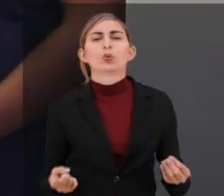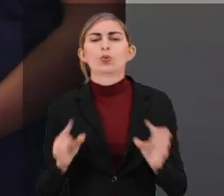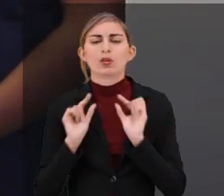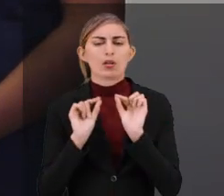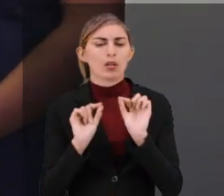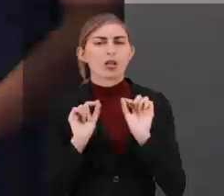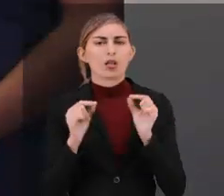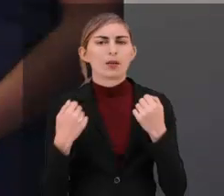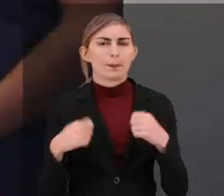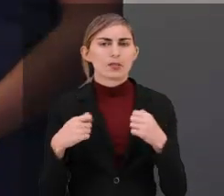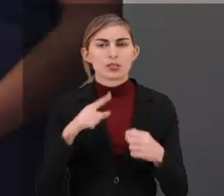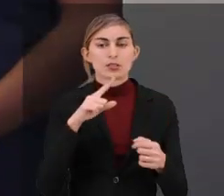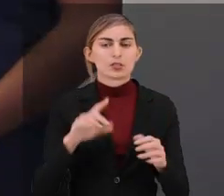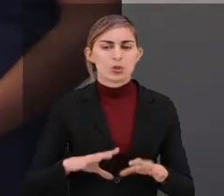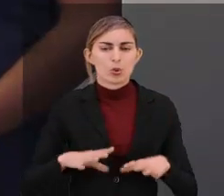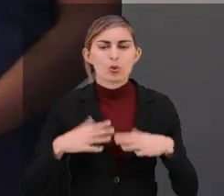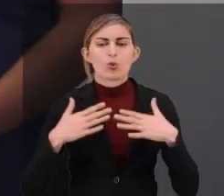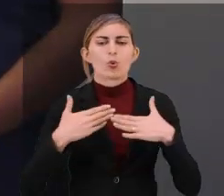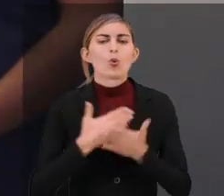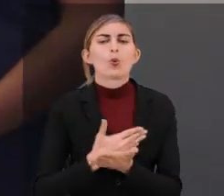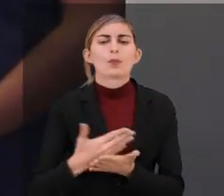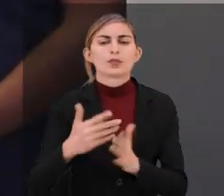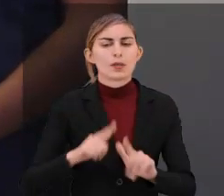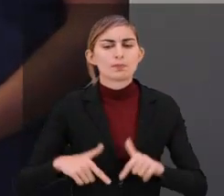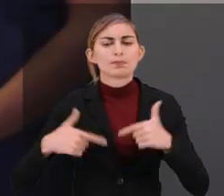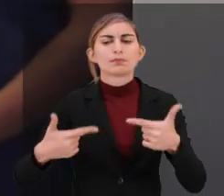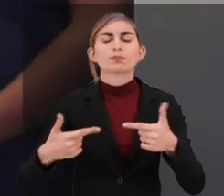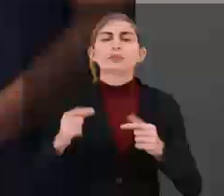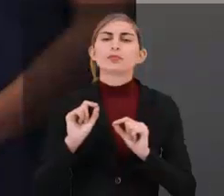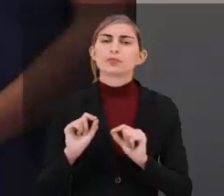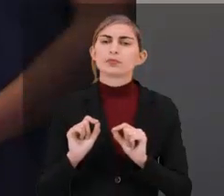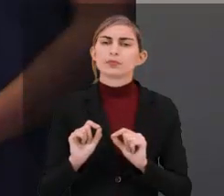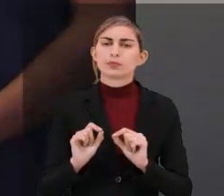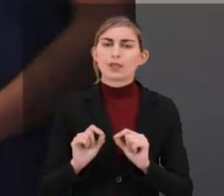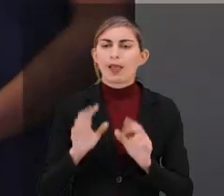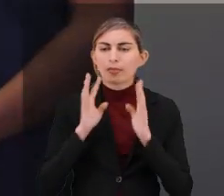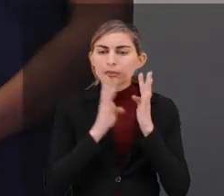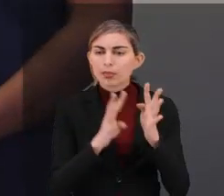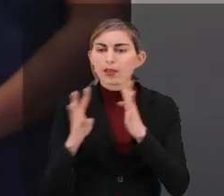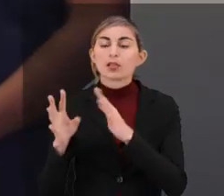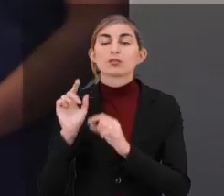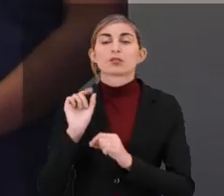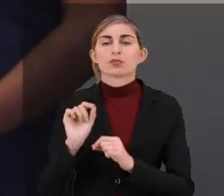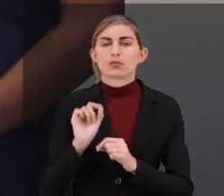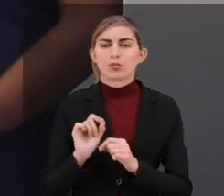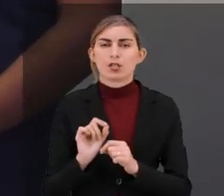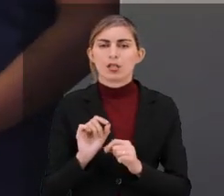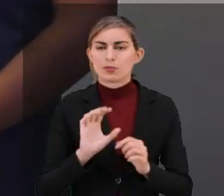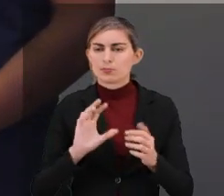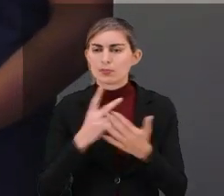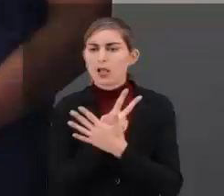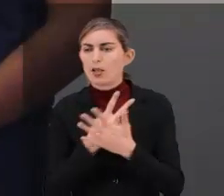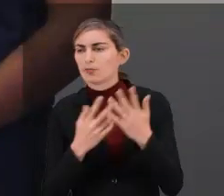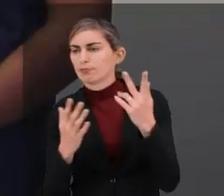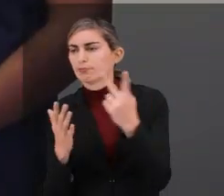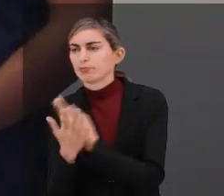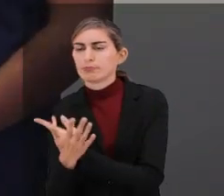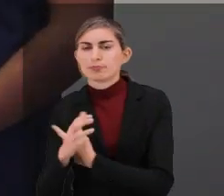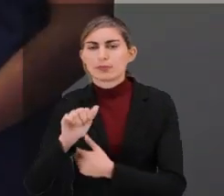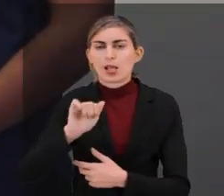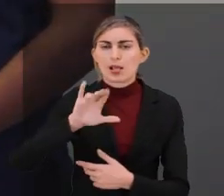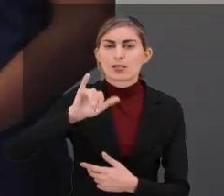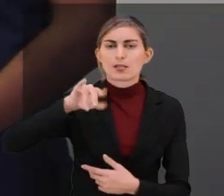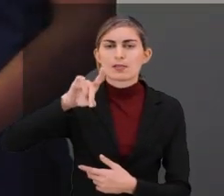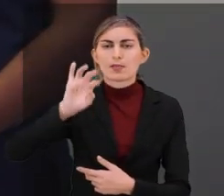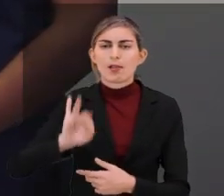Quem deve, então, tomar essa iniciativa? Quem deve ter essa atenção para as questões dos acidentes de trabalho? É o